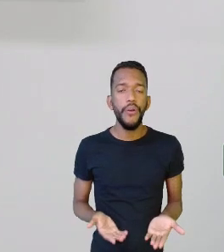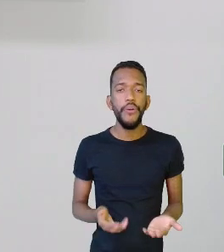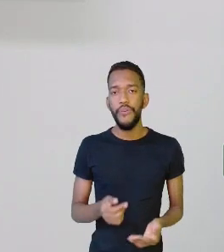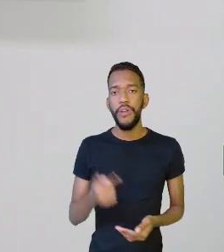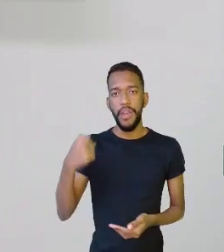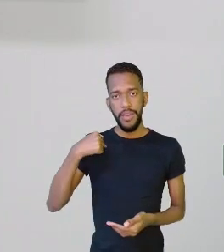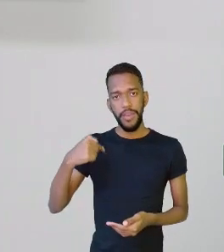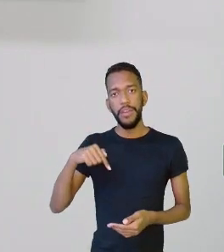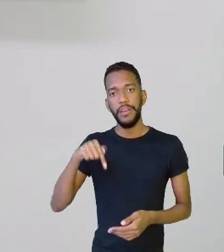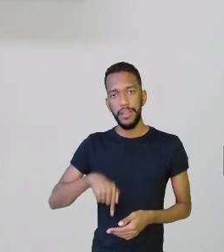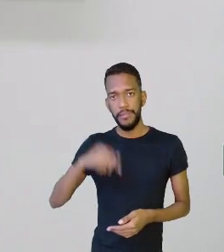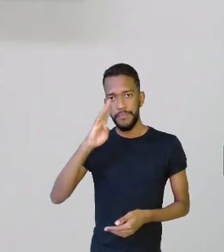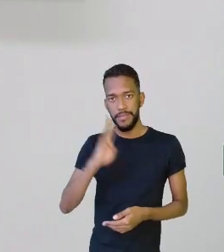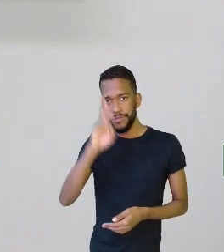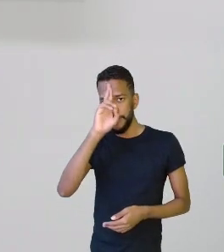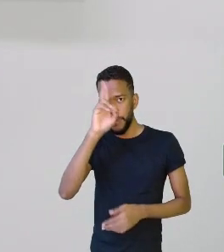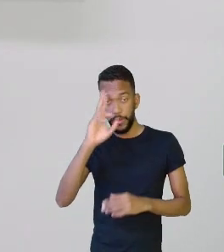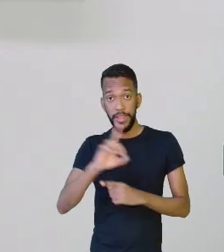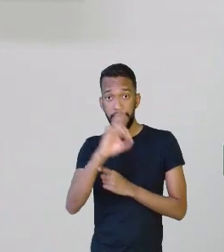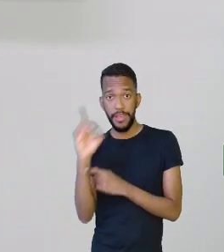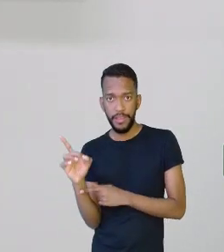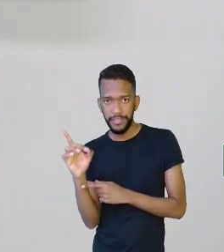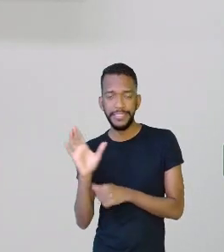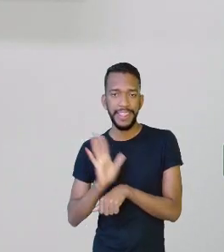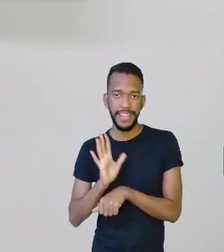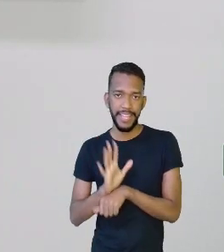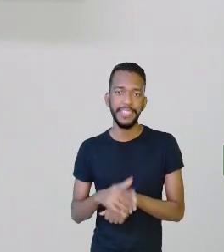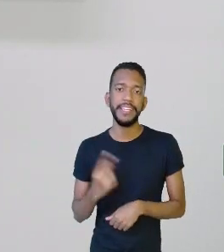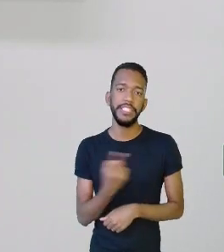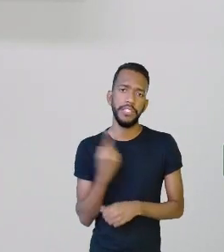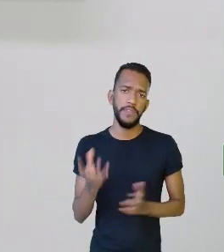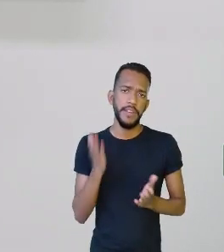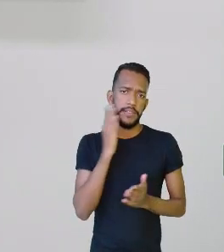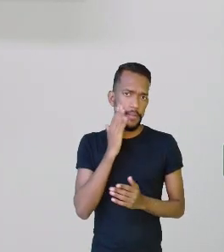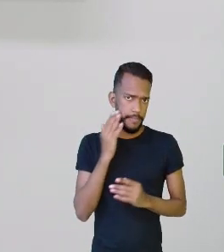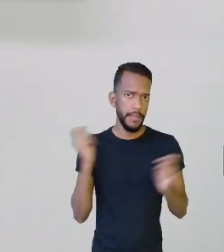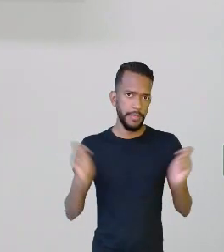fuso horário, eu tenho como saber.